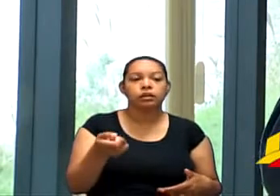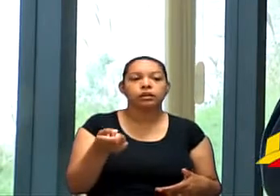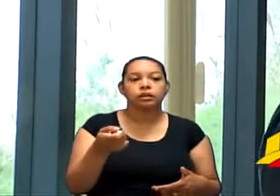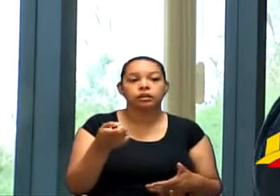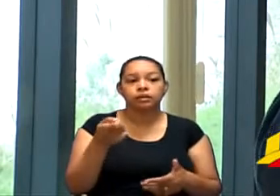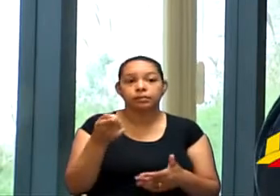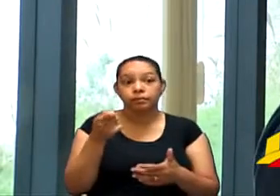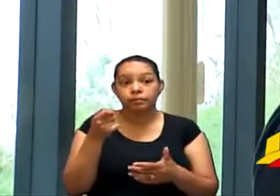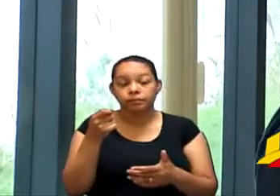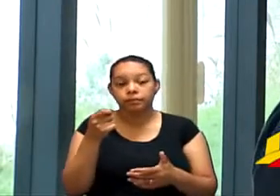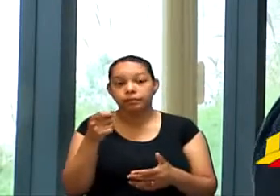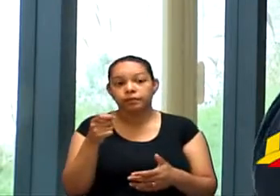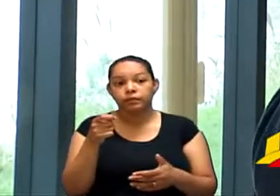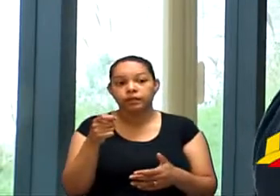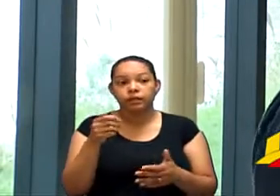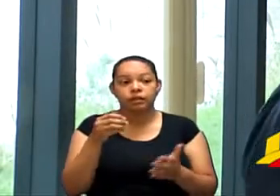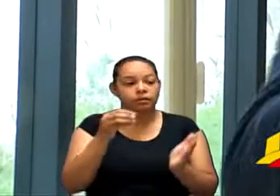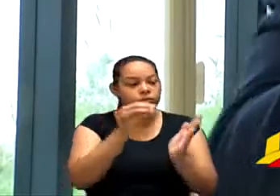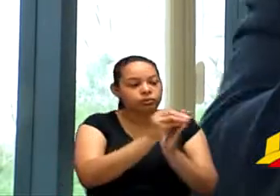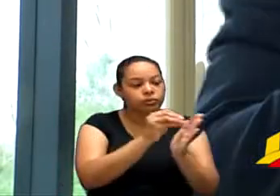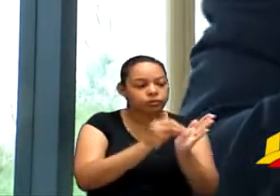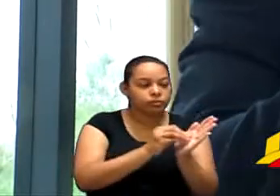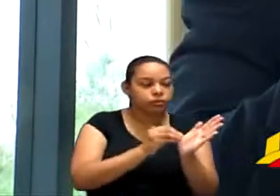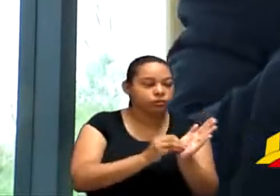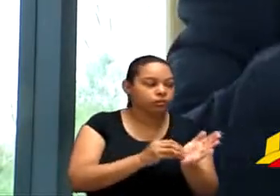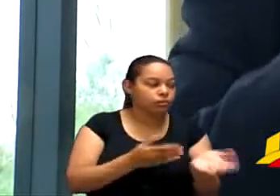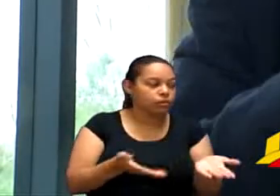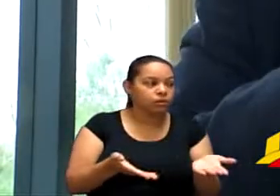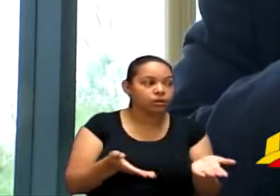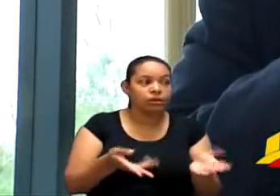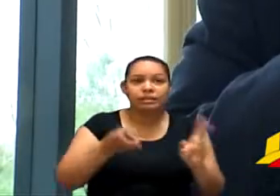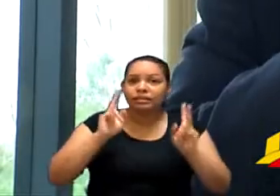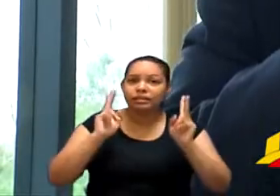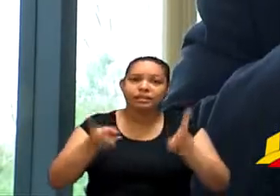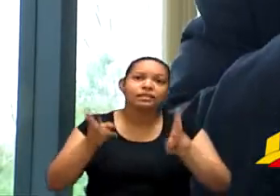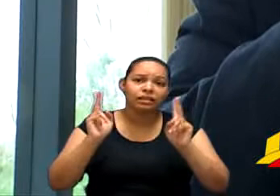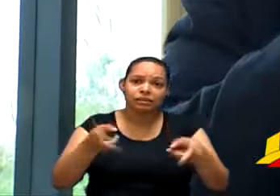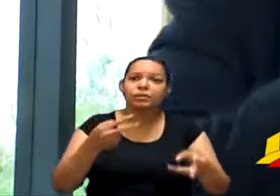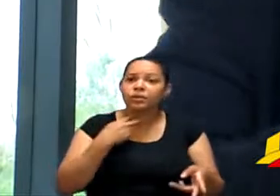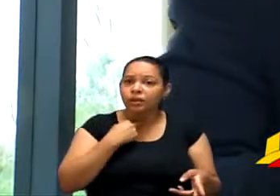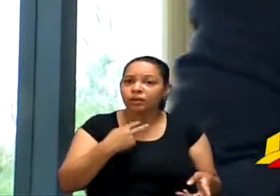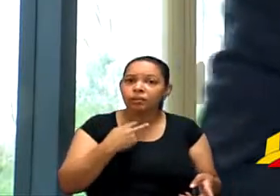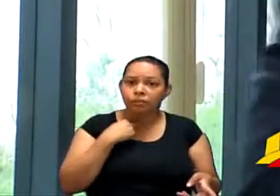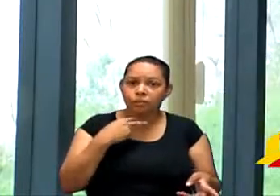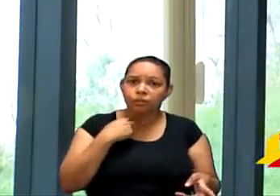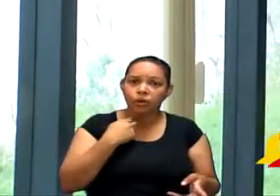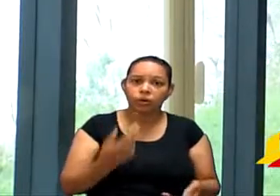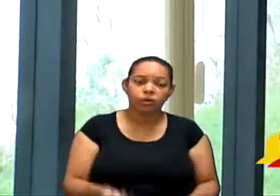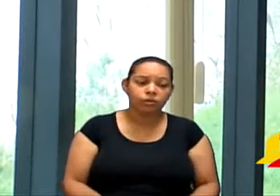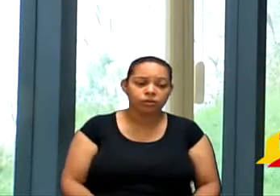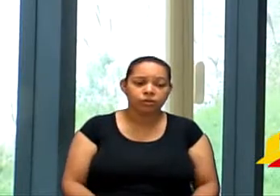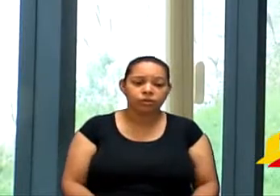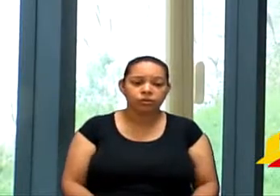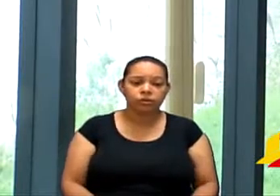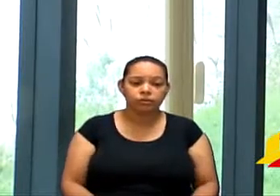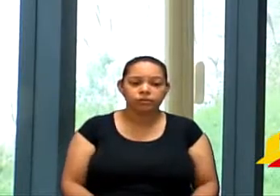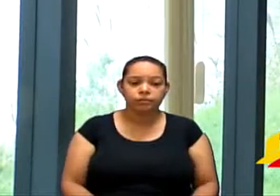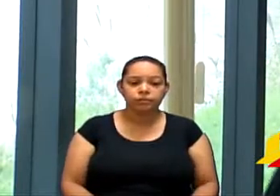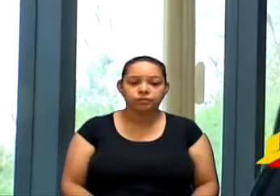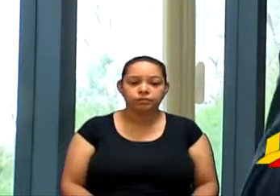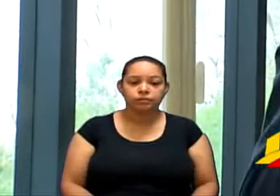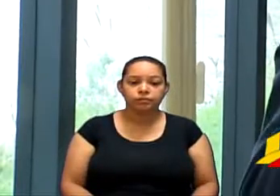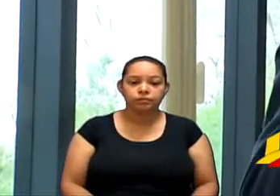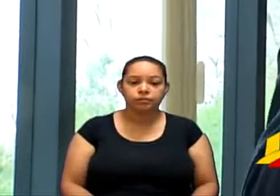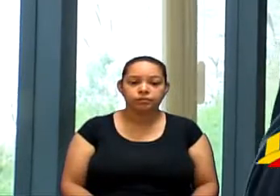de serviço público desde que o mundo é mundo não pode então quando teve um parecer igual a